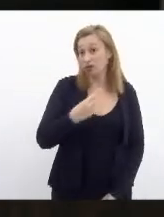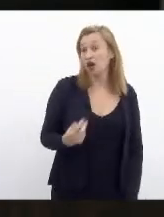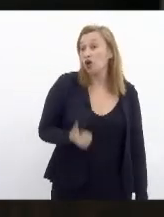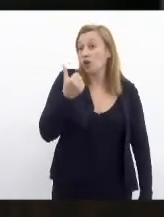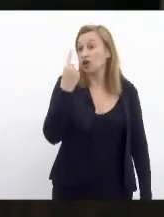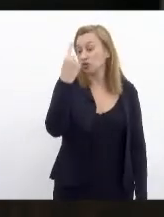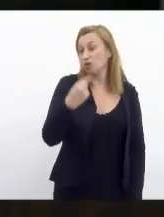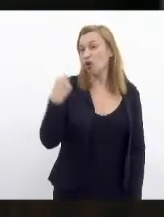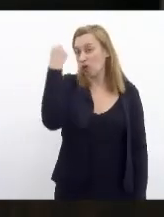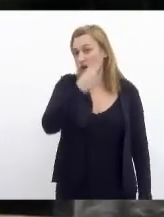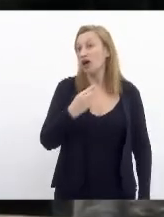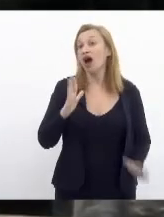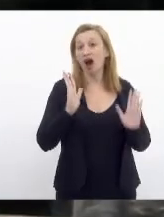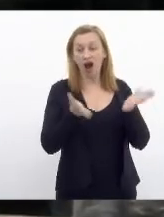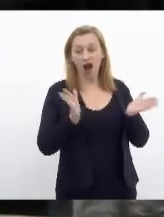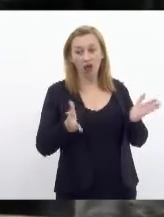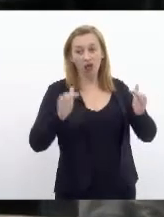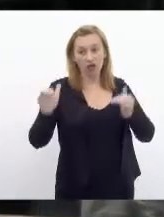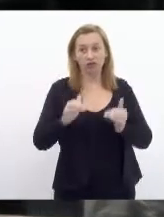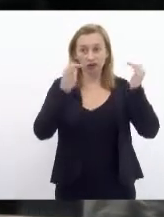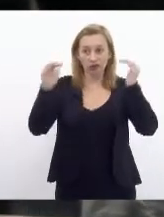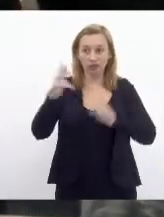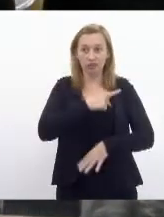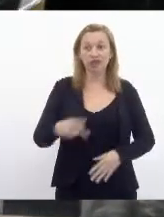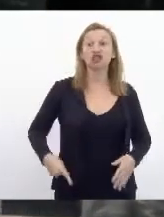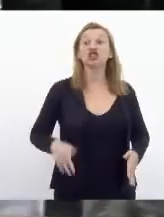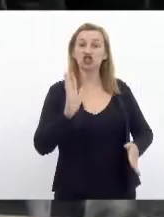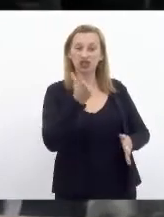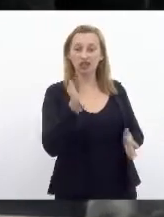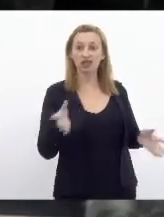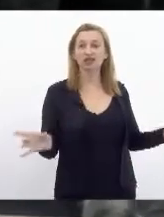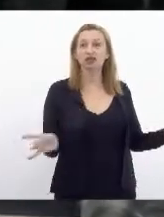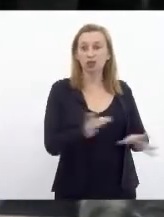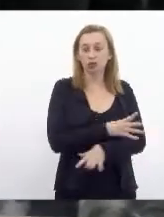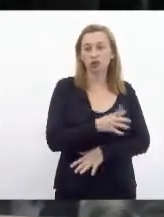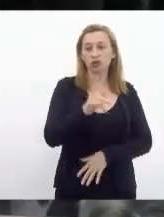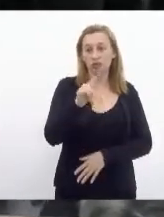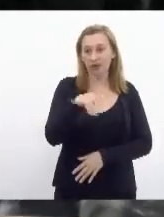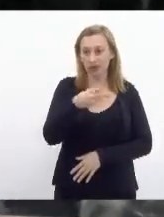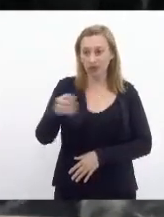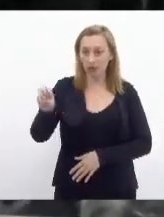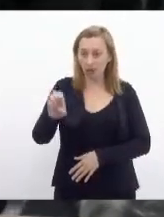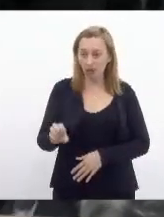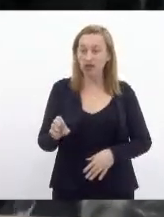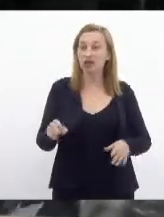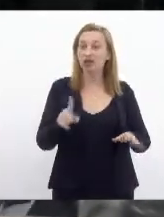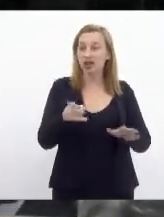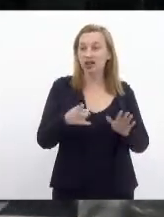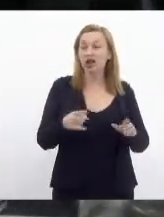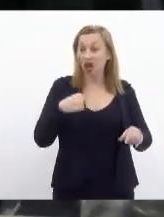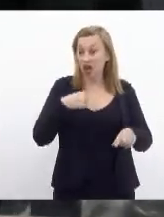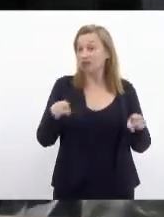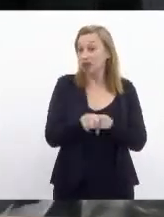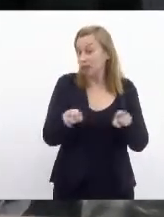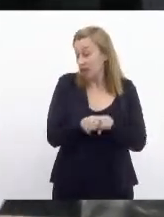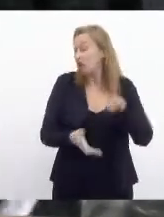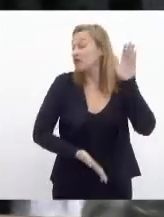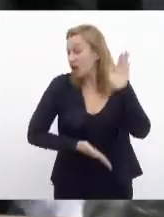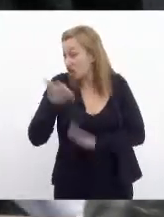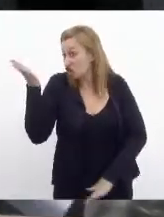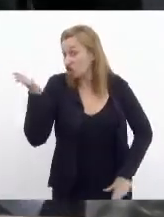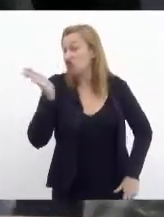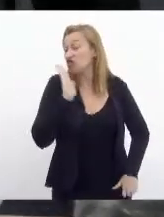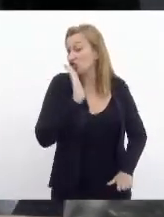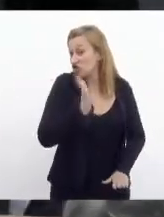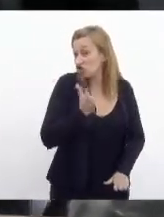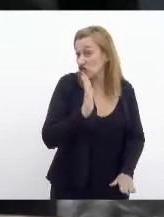passaporte Mas agora, Vossa Excelência, o seu passaporte já está sendo providenciado, que Vossa Excelência é filiado também, eu também tenho o meu, viajei, já